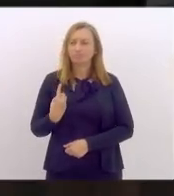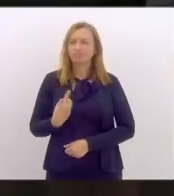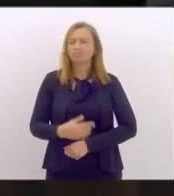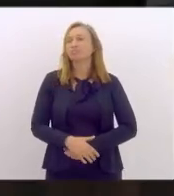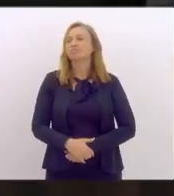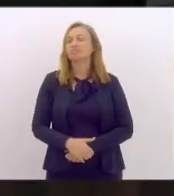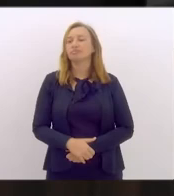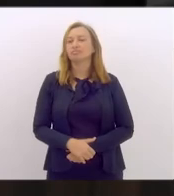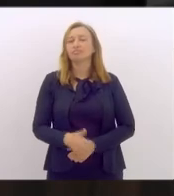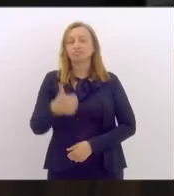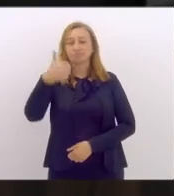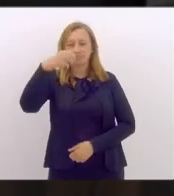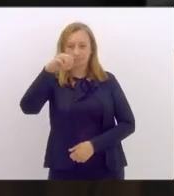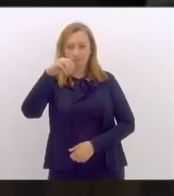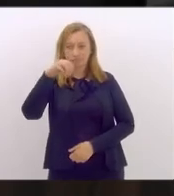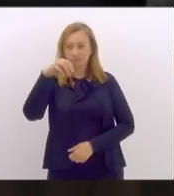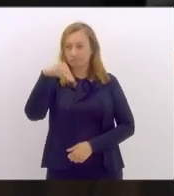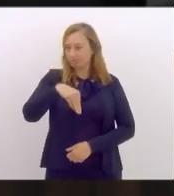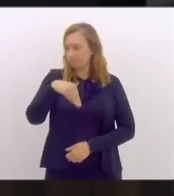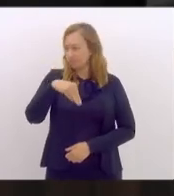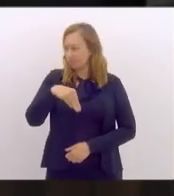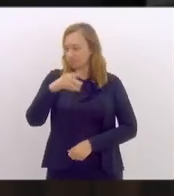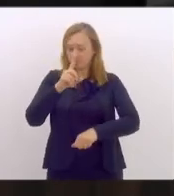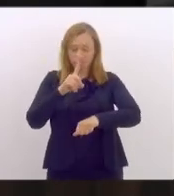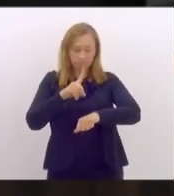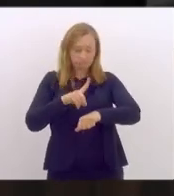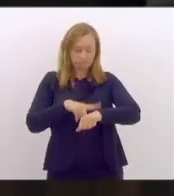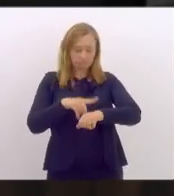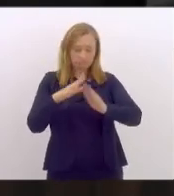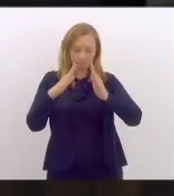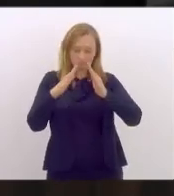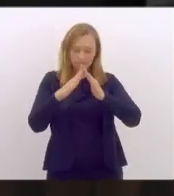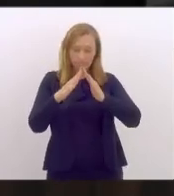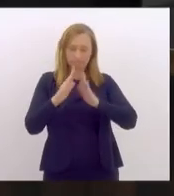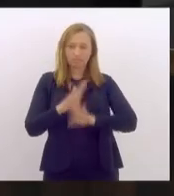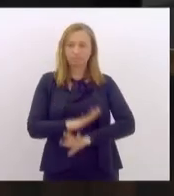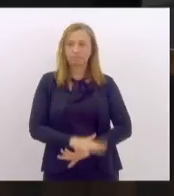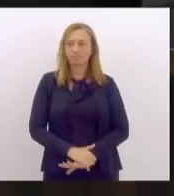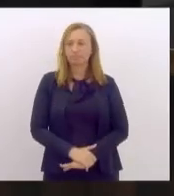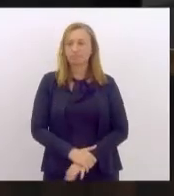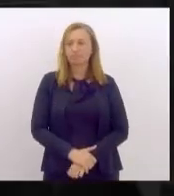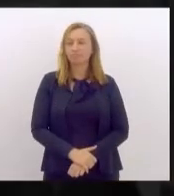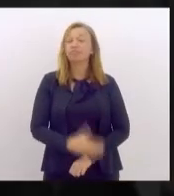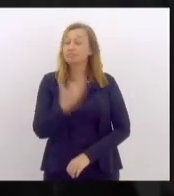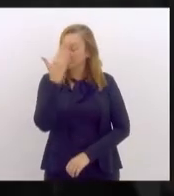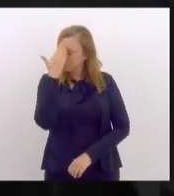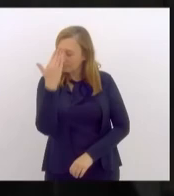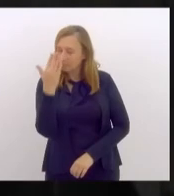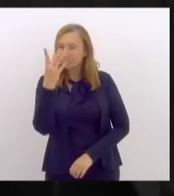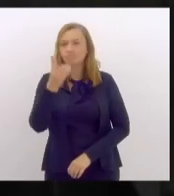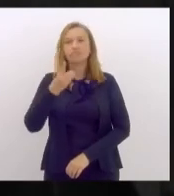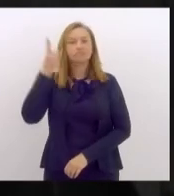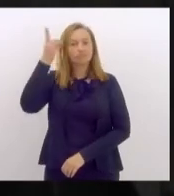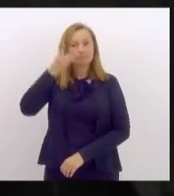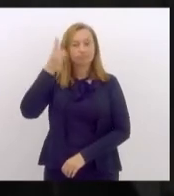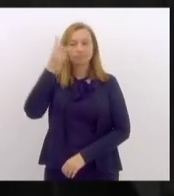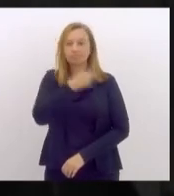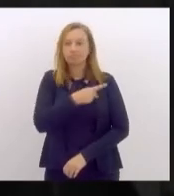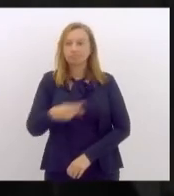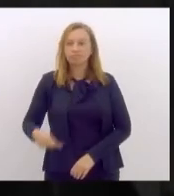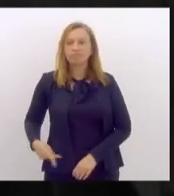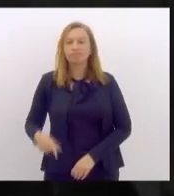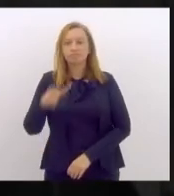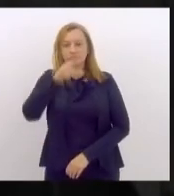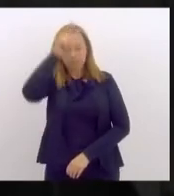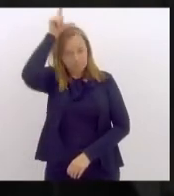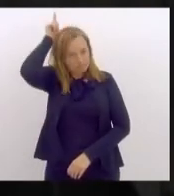vossa excelência dispõe de 10 minutos Opa obrigado Deputado Presidente Luiz